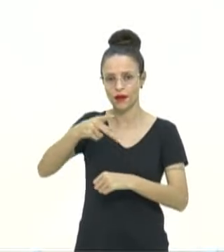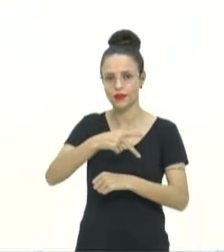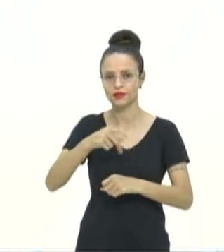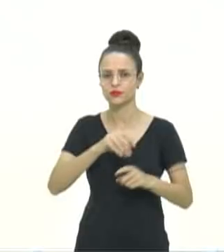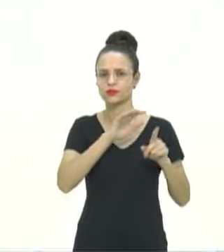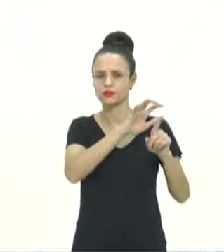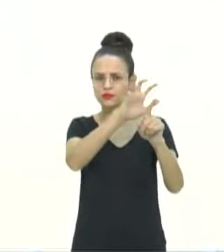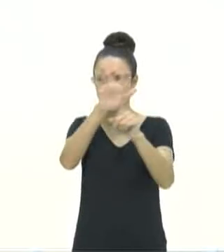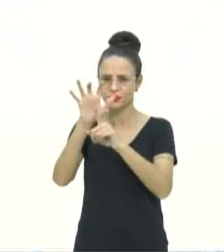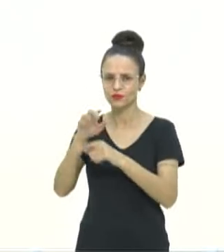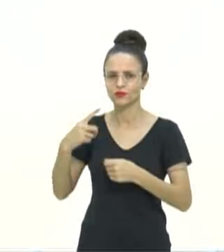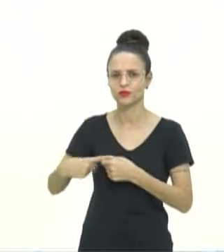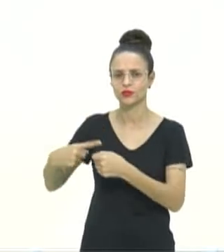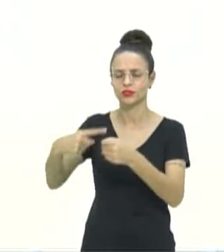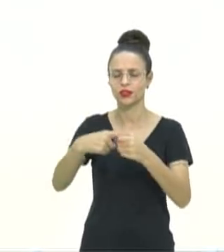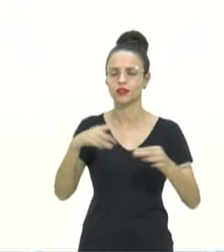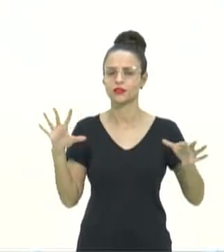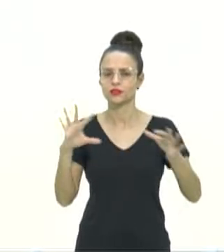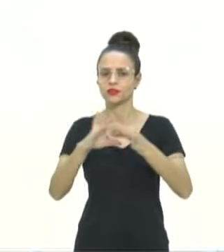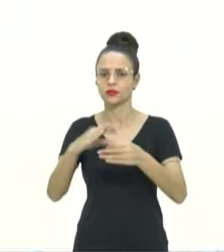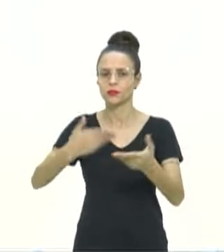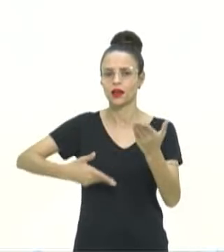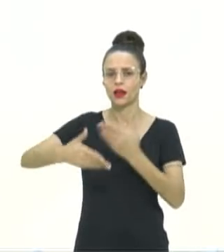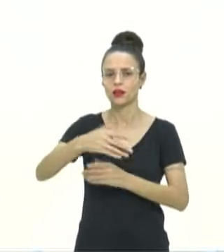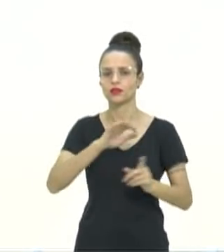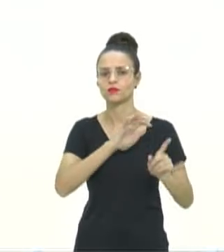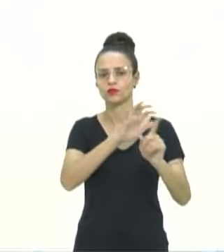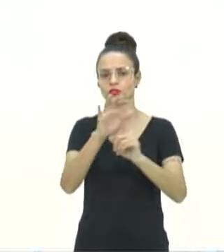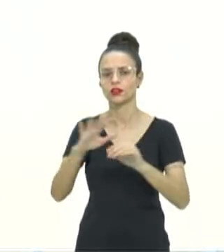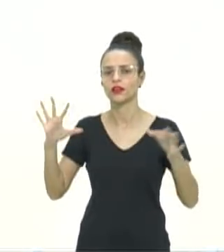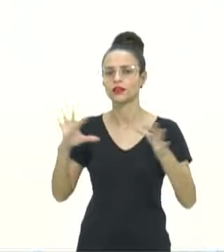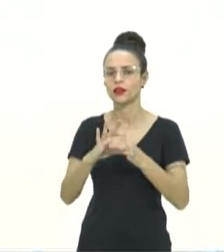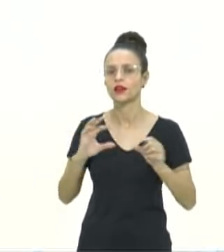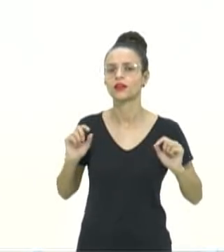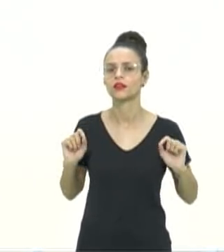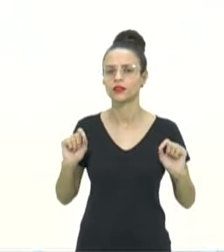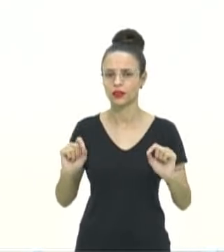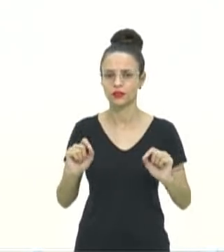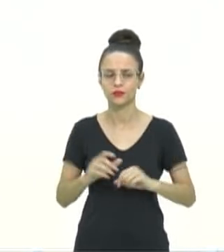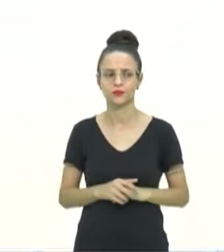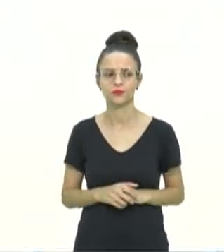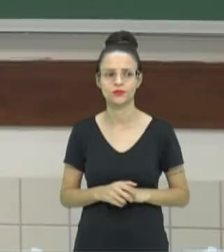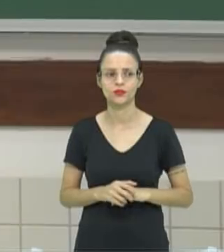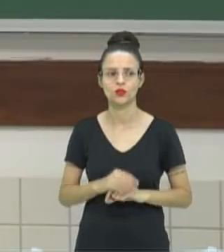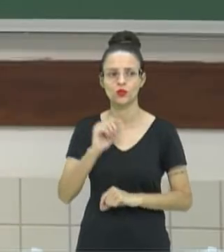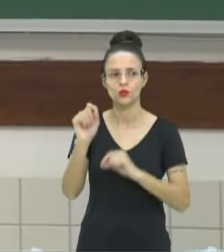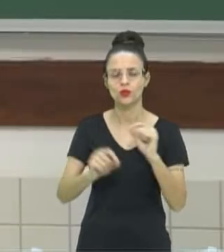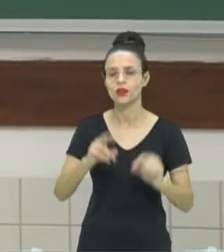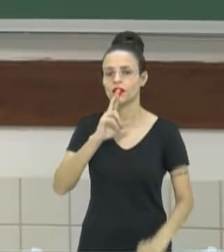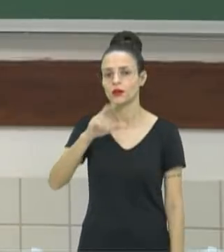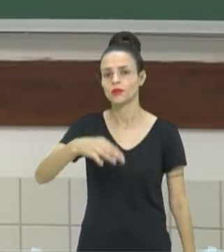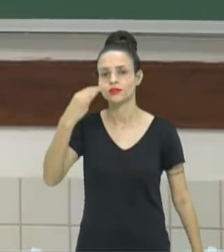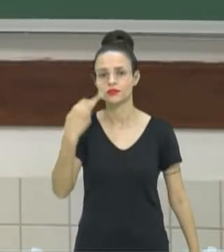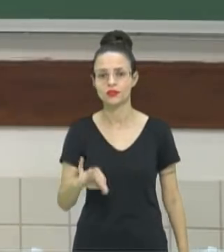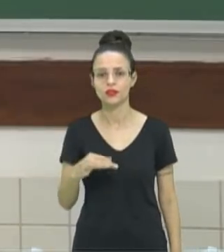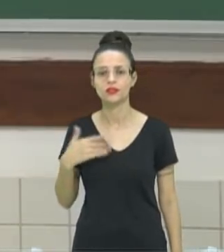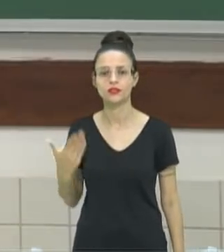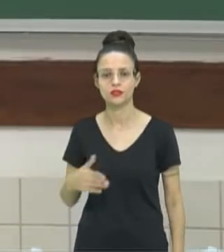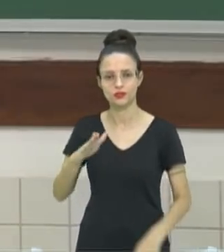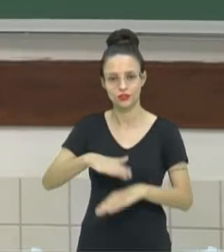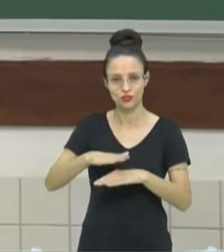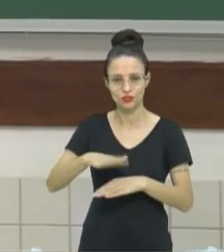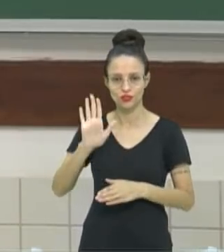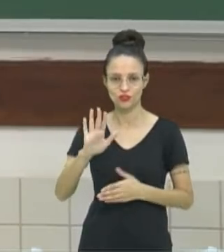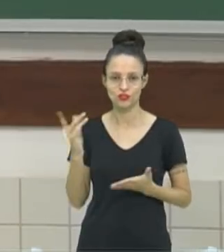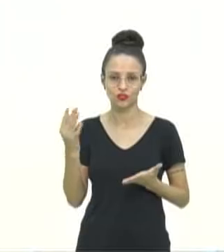rede urbana nacional, estabelecendo áreas de influência, correspondem a quem? Qual é a resposta certa ali? Responda, a gente